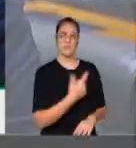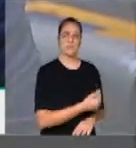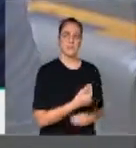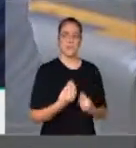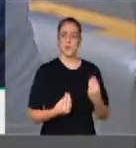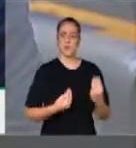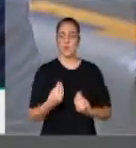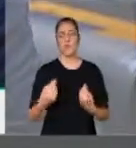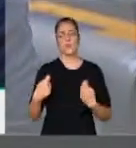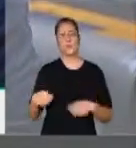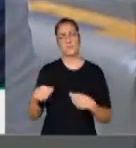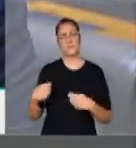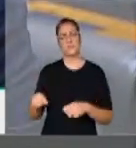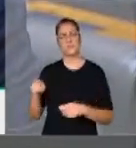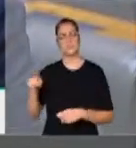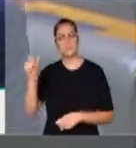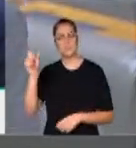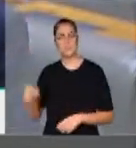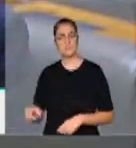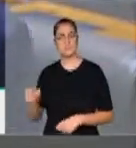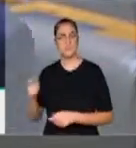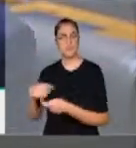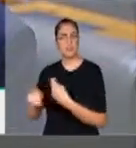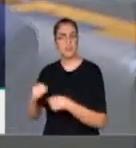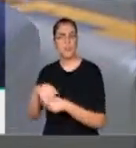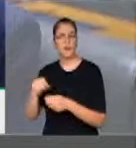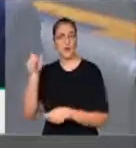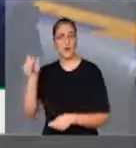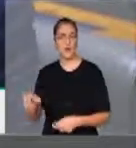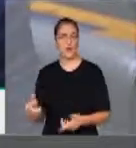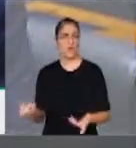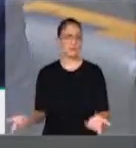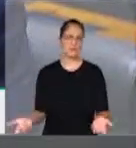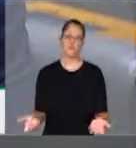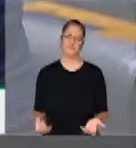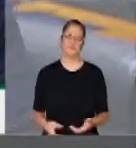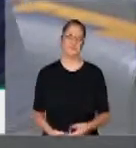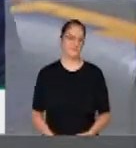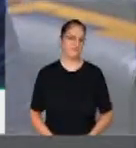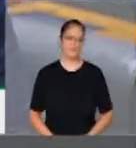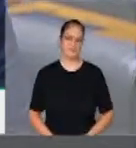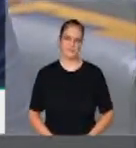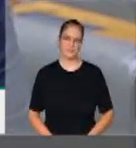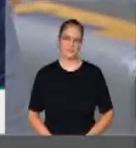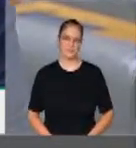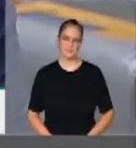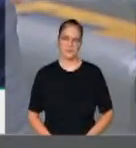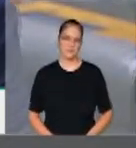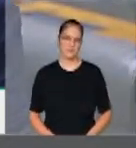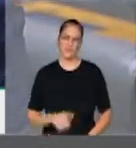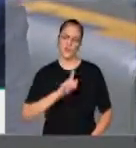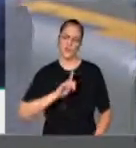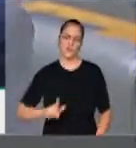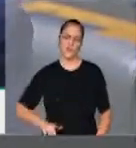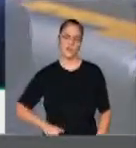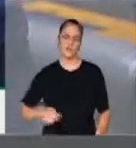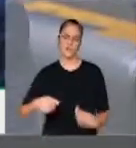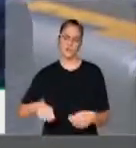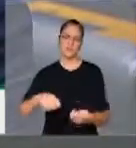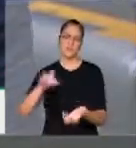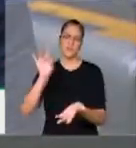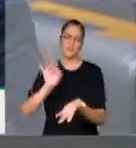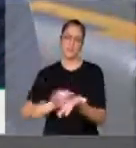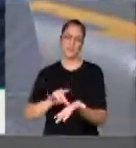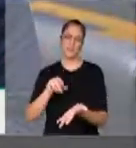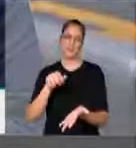governador precisa tratar deste caso com realidade. O estado do Rio de Janeiro ficou refém da